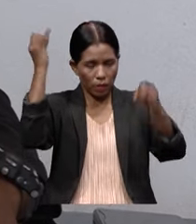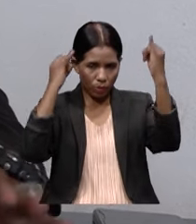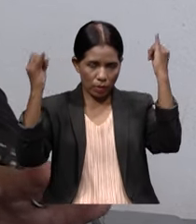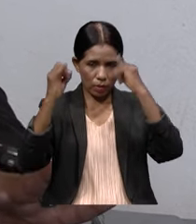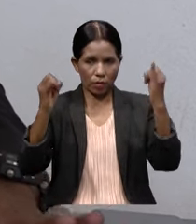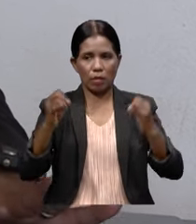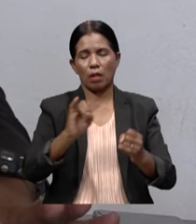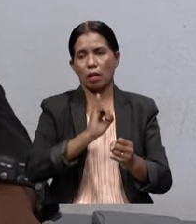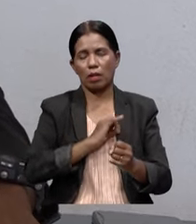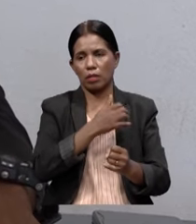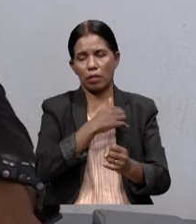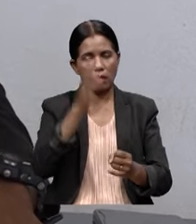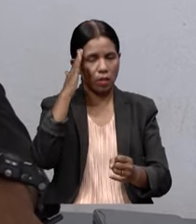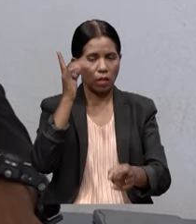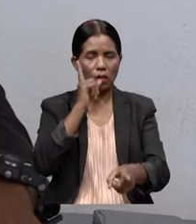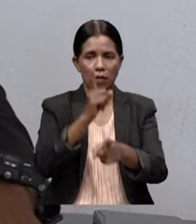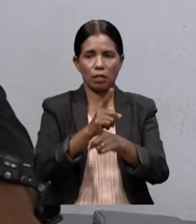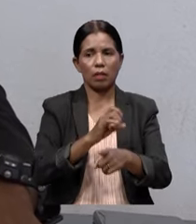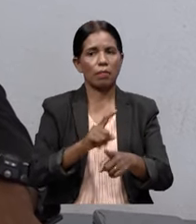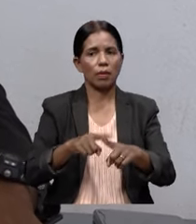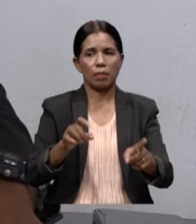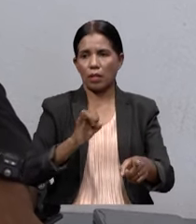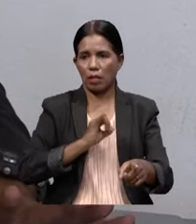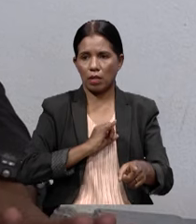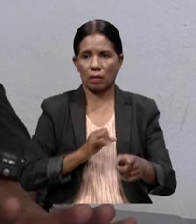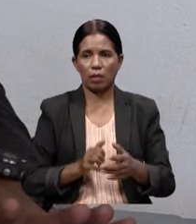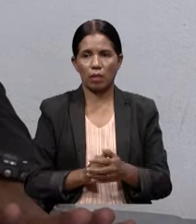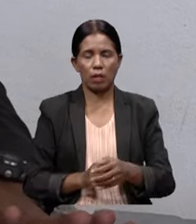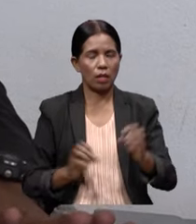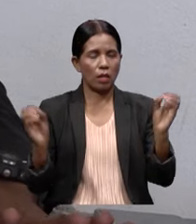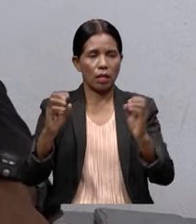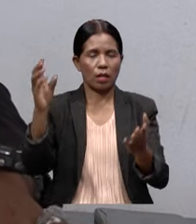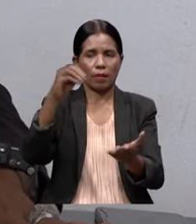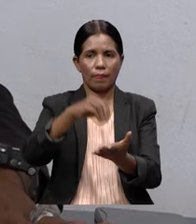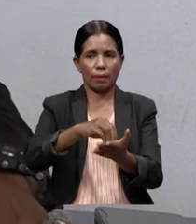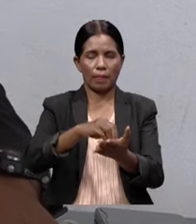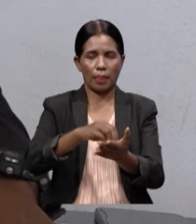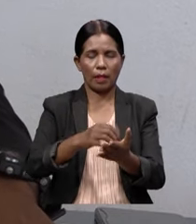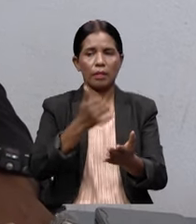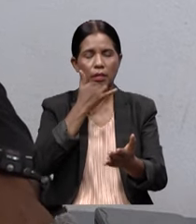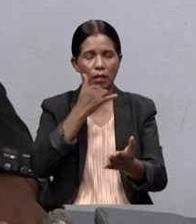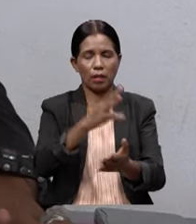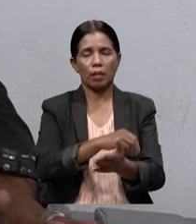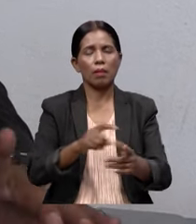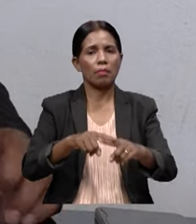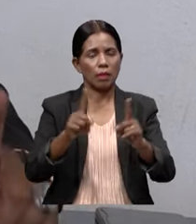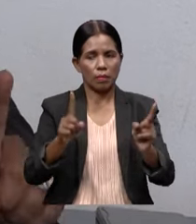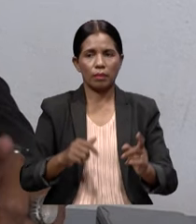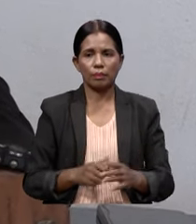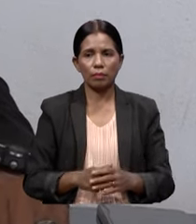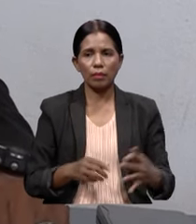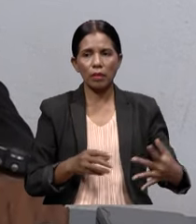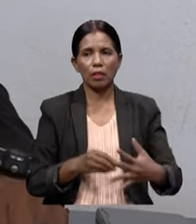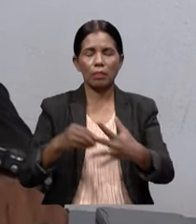au sidau hatene klaru. Mabe haula la tau salaba federação jogador maybe